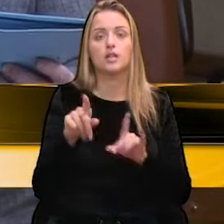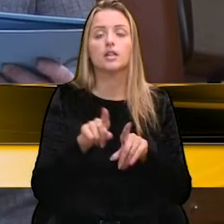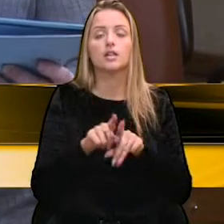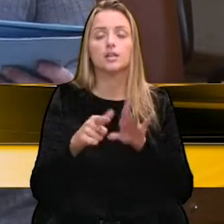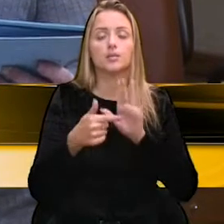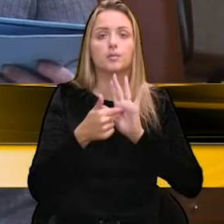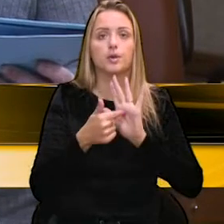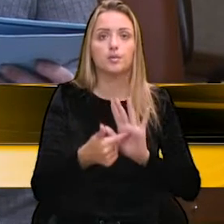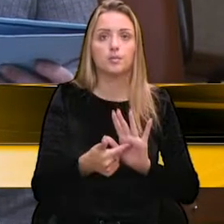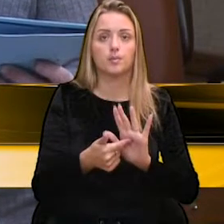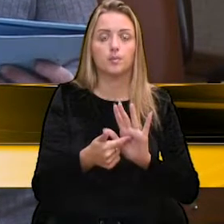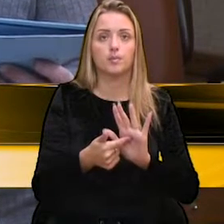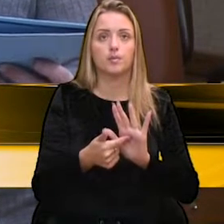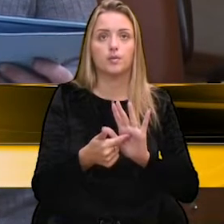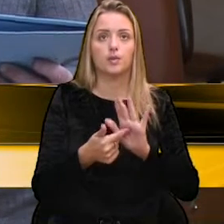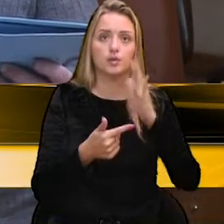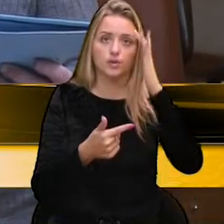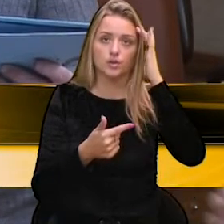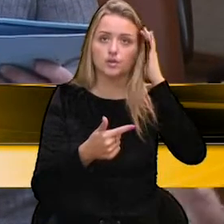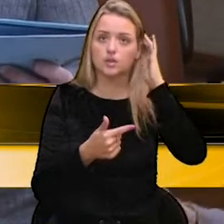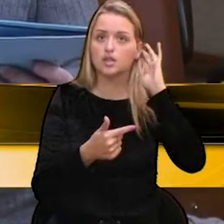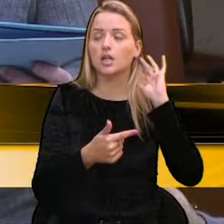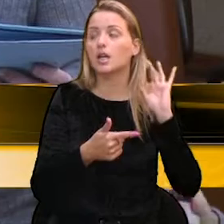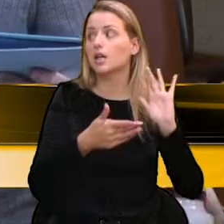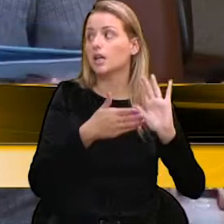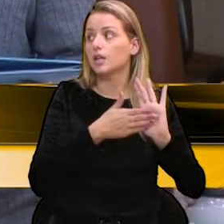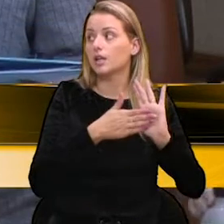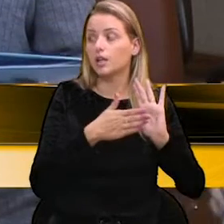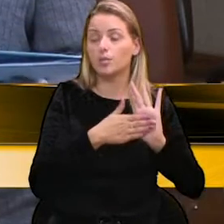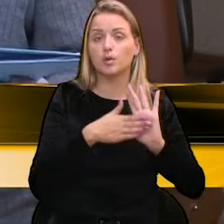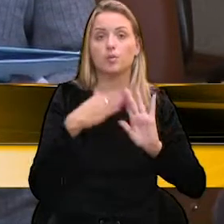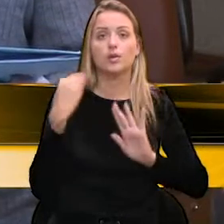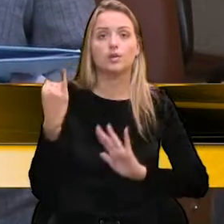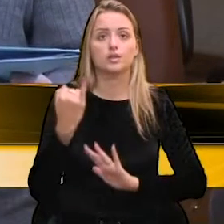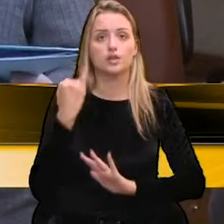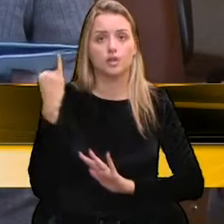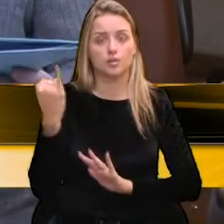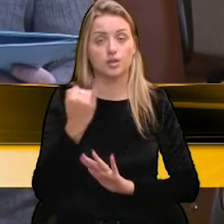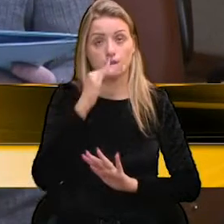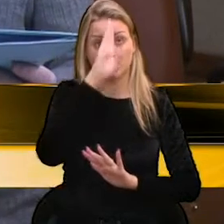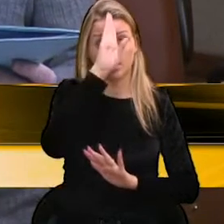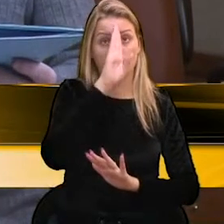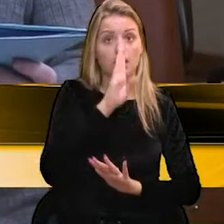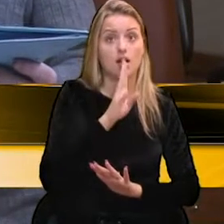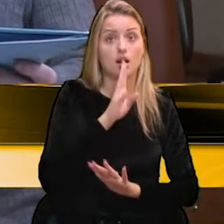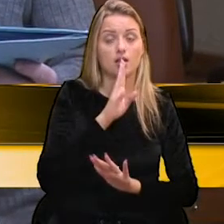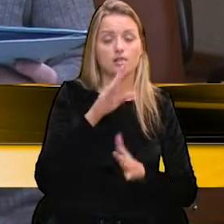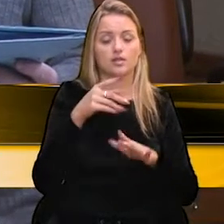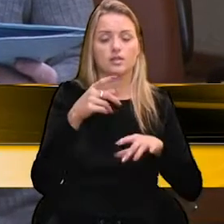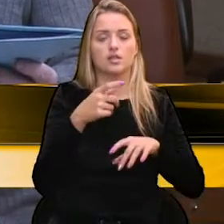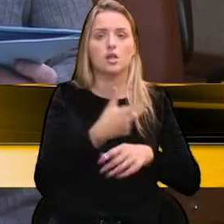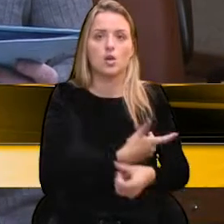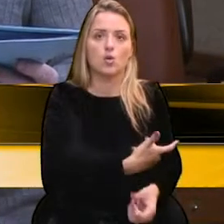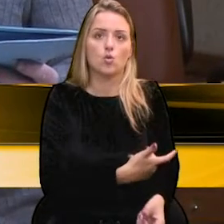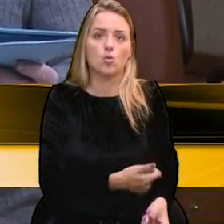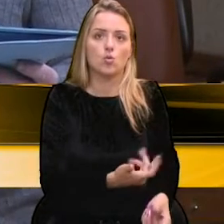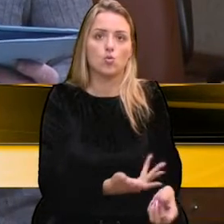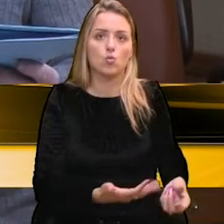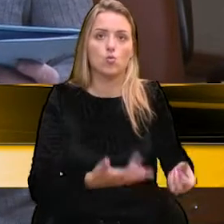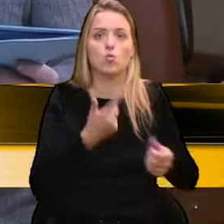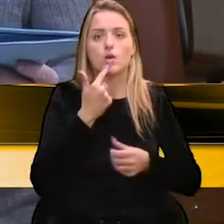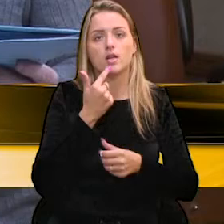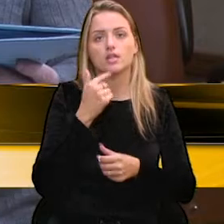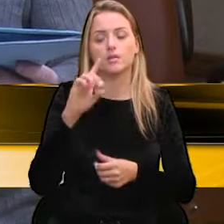ressaltar ainda que, em que pese o mérito da proposta, que a gratuidade do exame de DNA é garantida aos